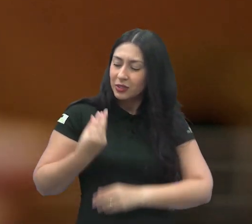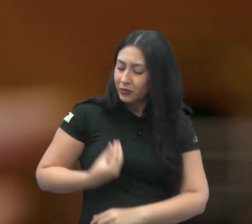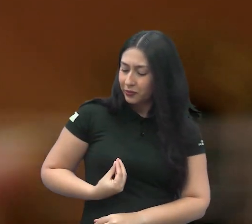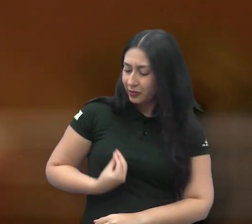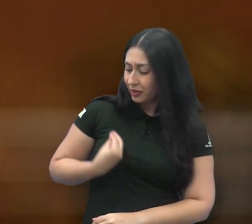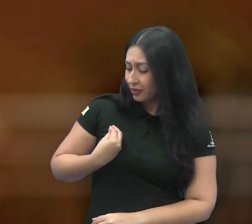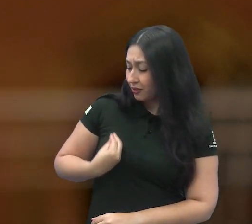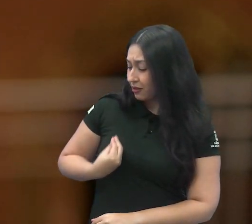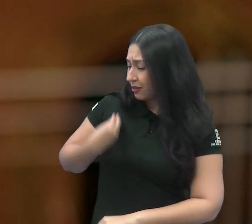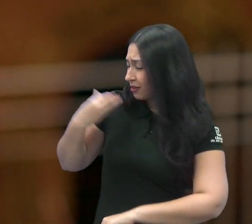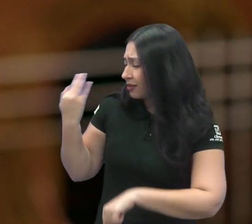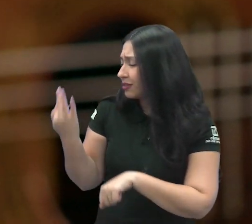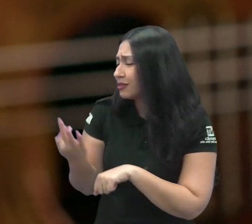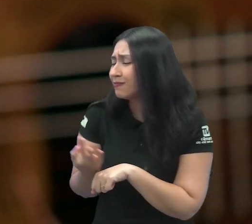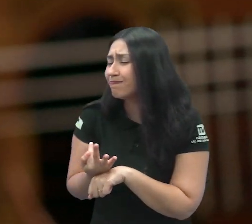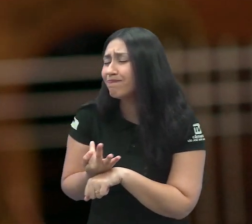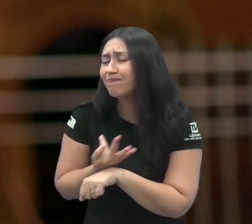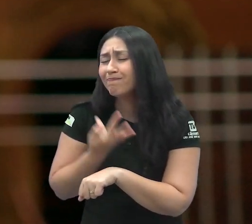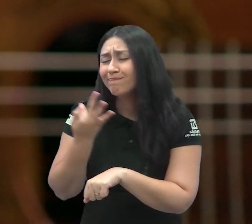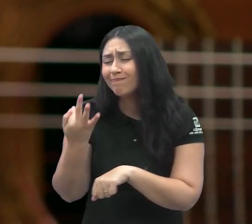por sobreviver.